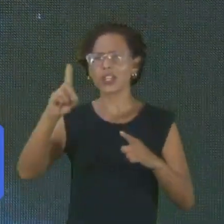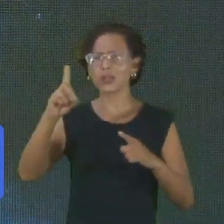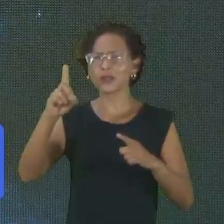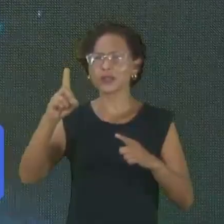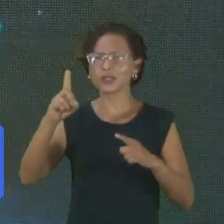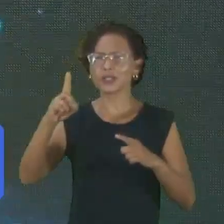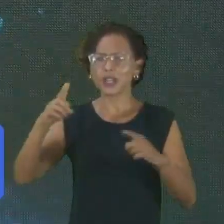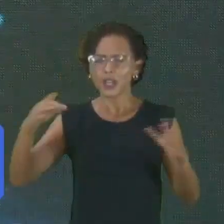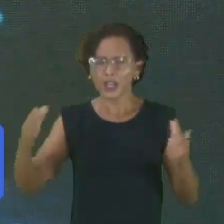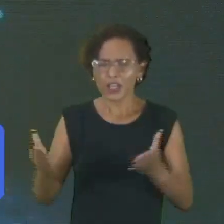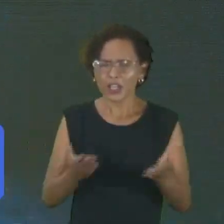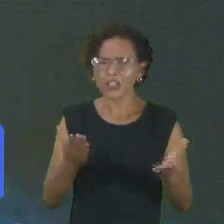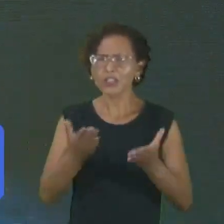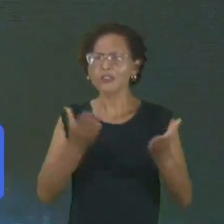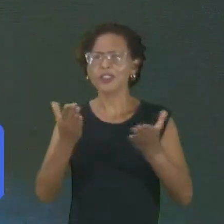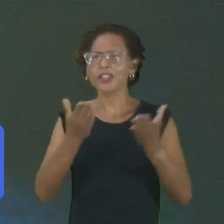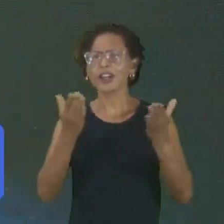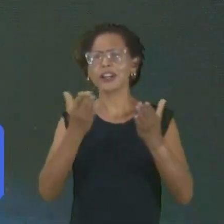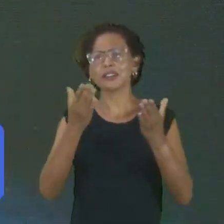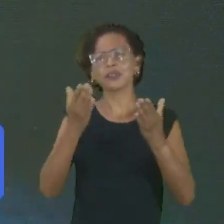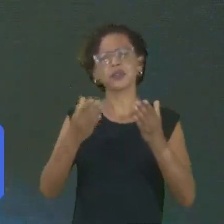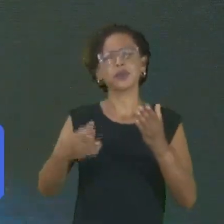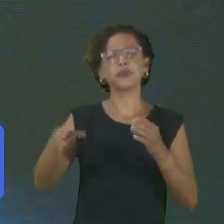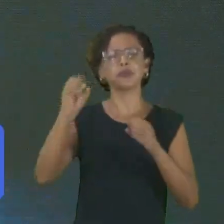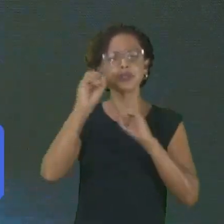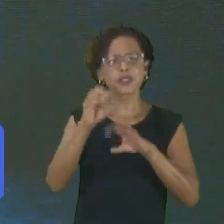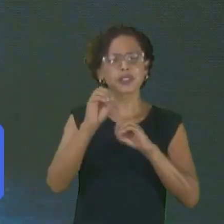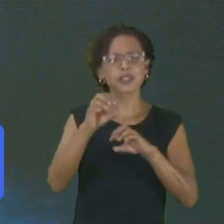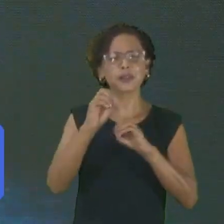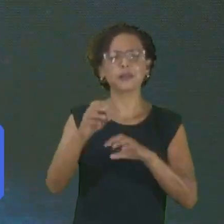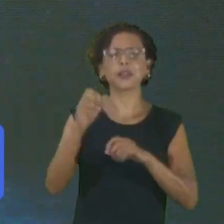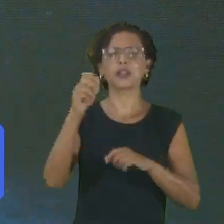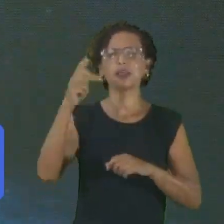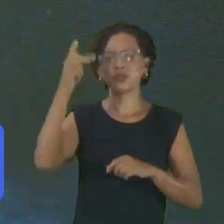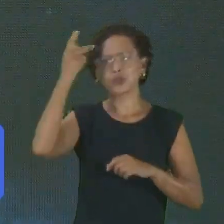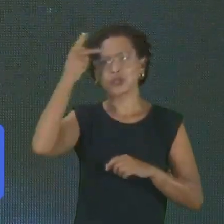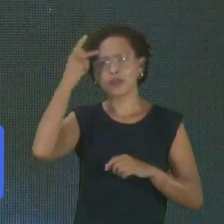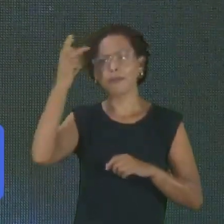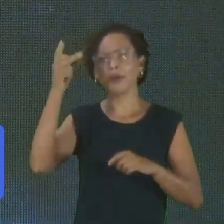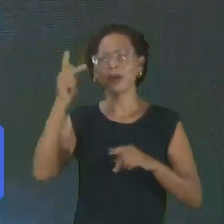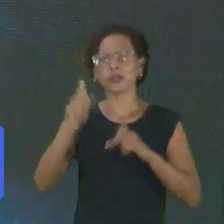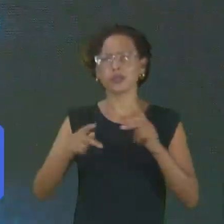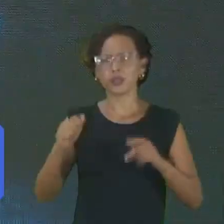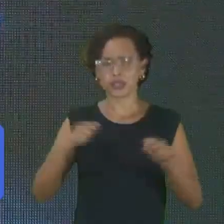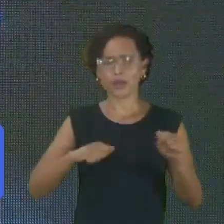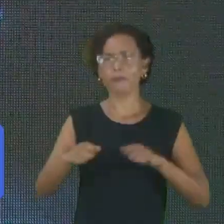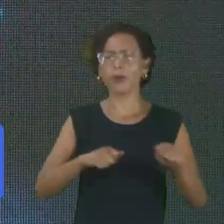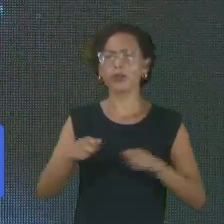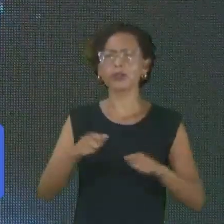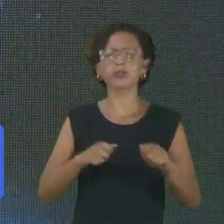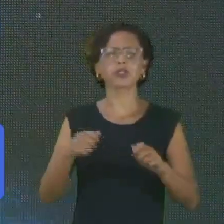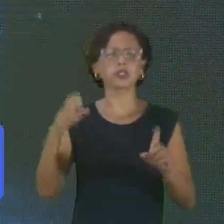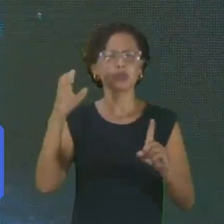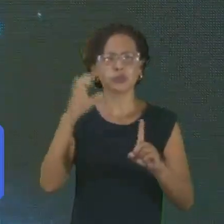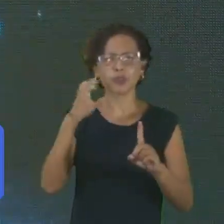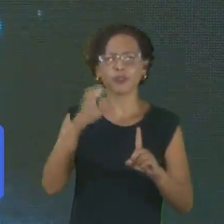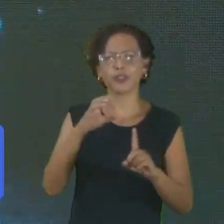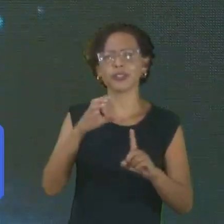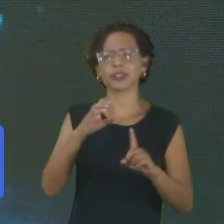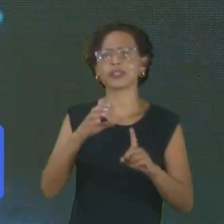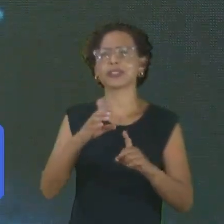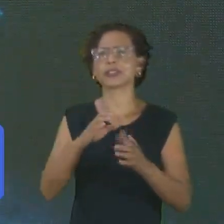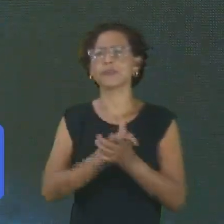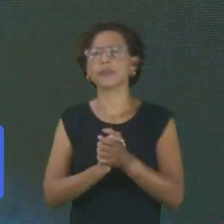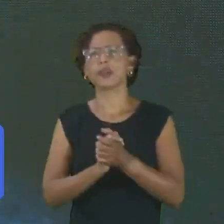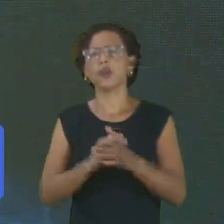dos apóstolos e dos profetas, tendo Jesus Cristo como pedra angular, no qual todo edifício é